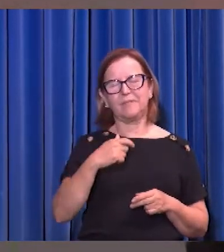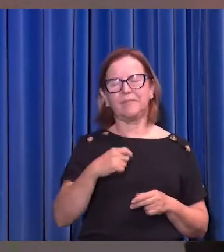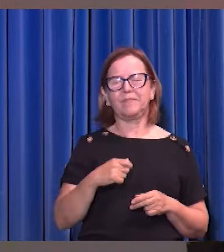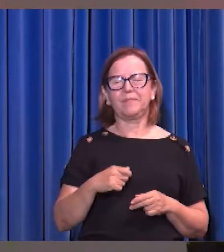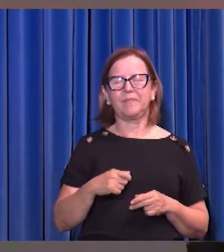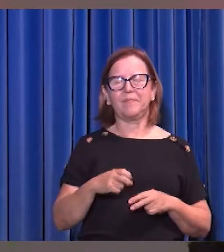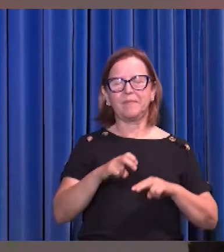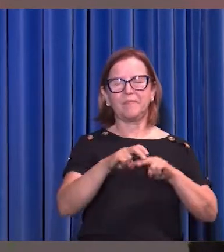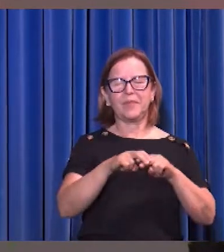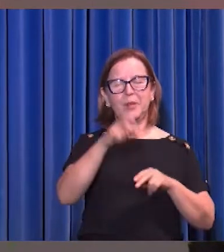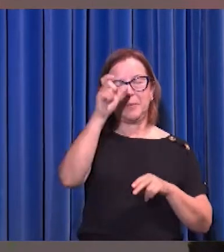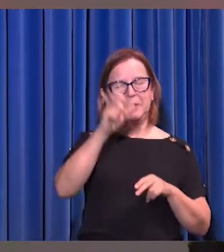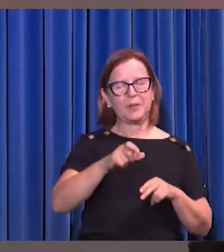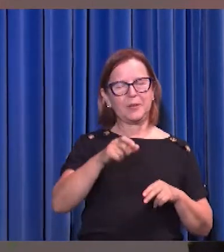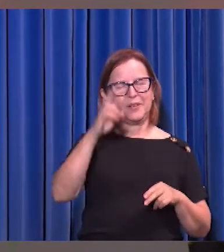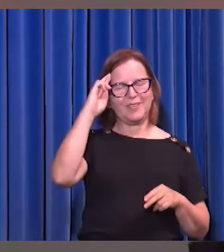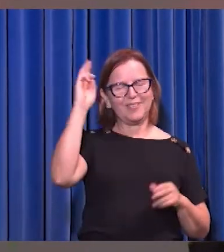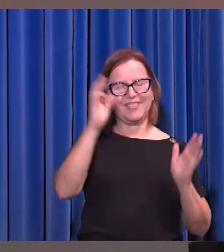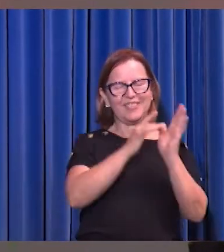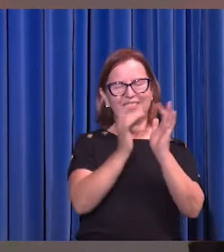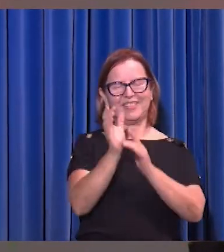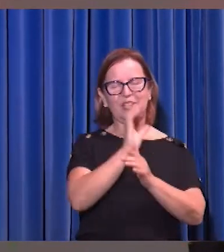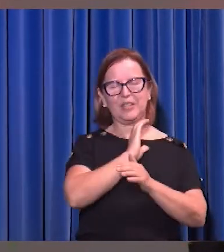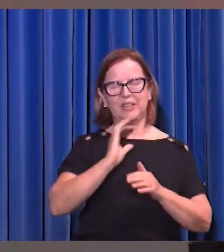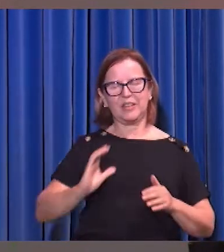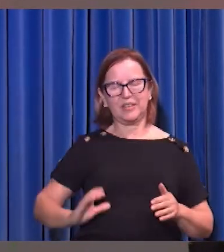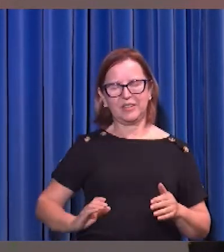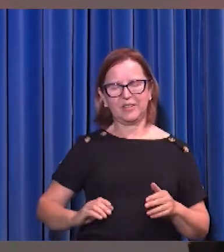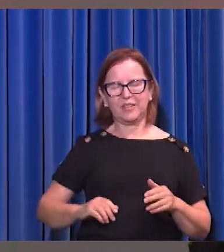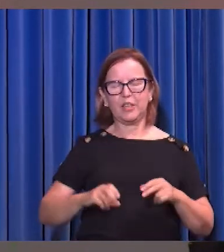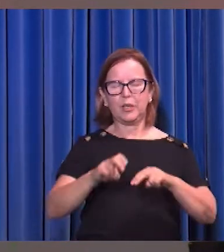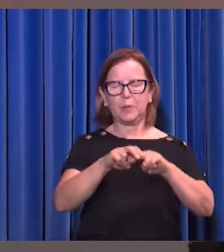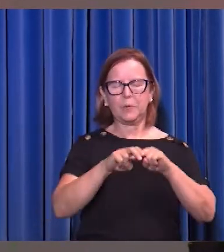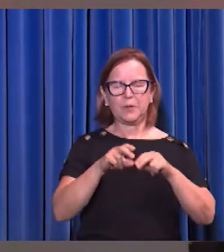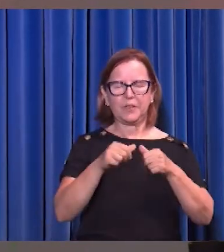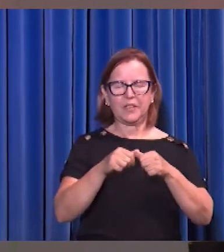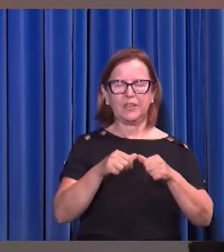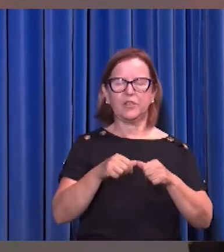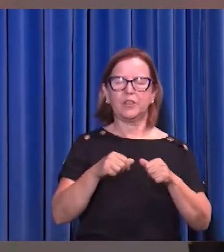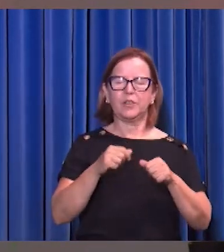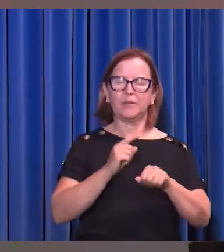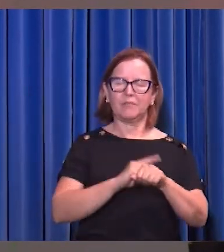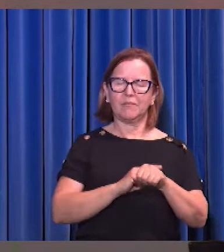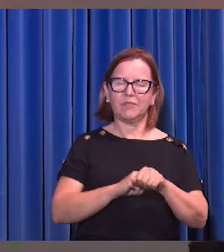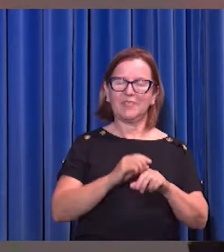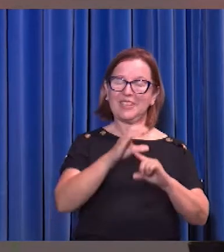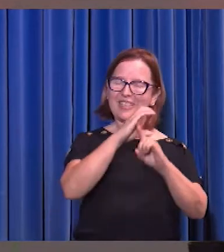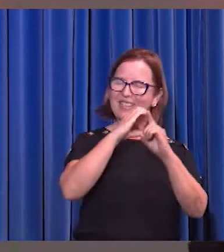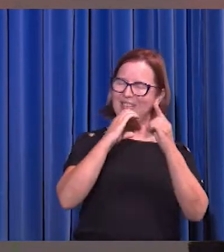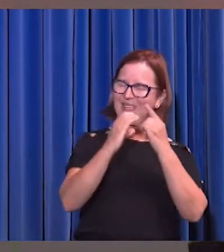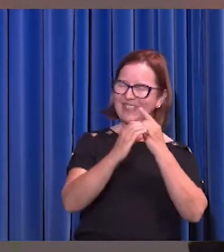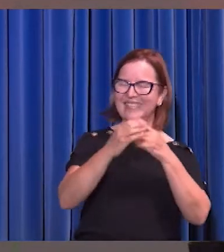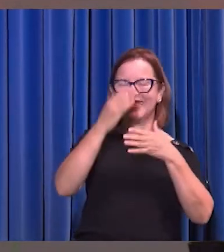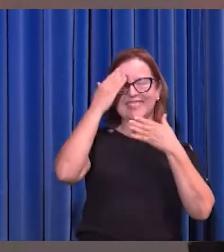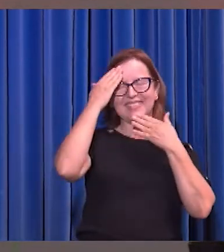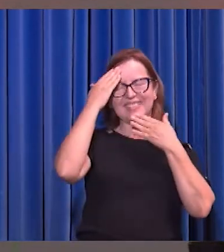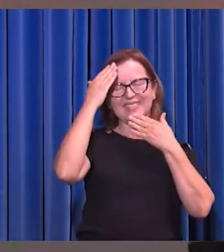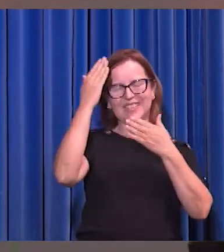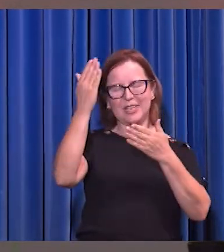do Senhor Jesus Cristo e por este momento de culto, Pai. Nós te damos